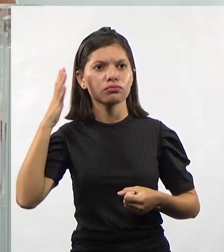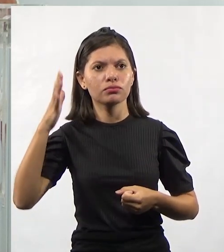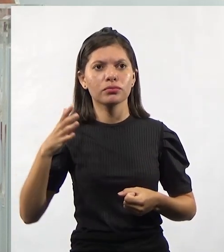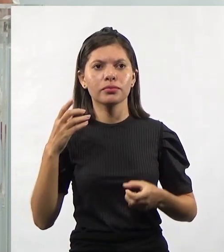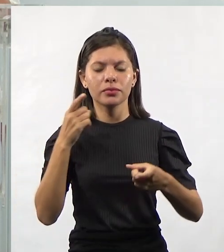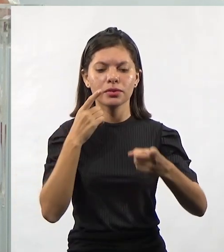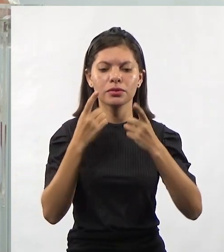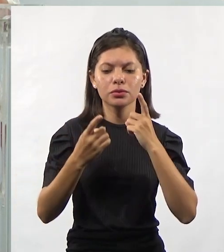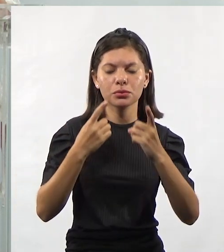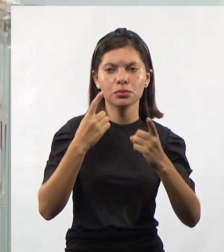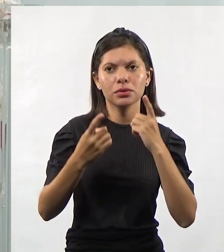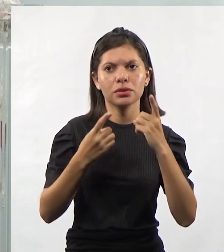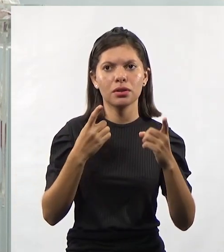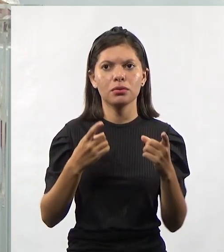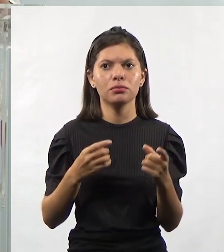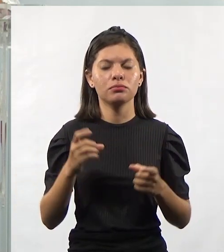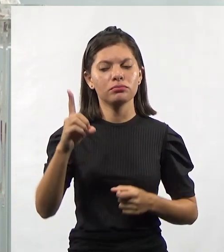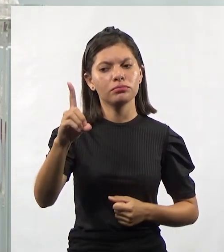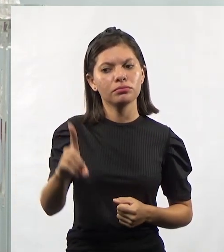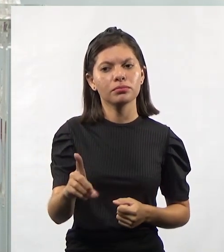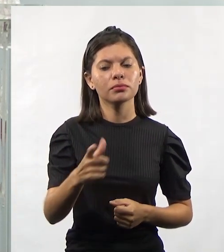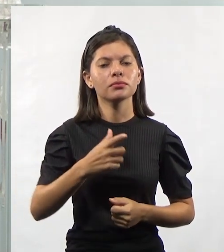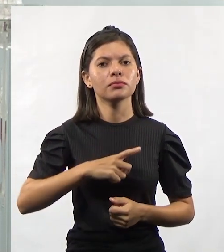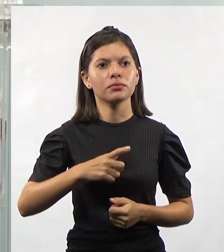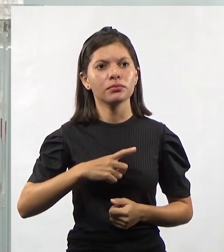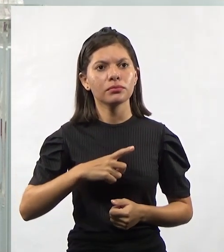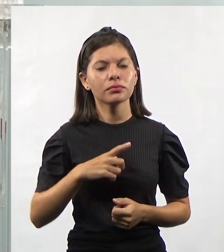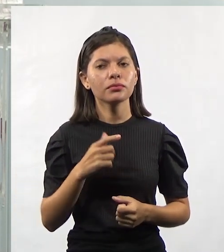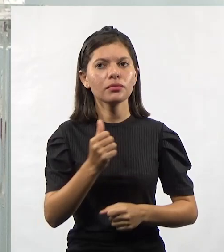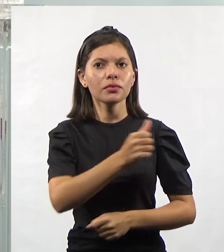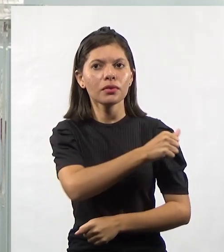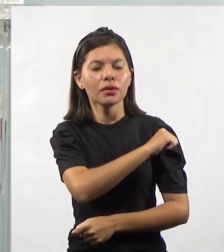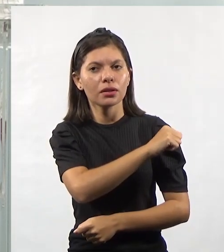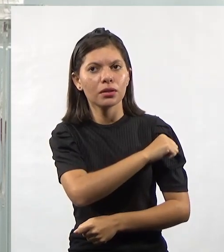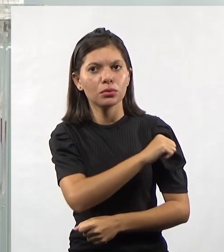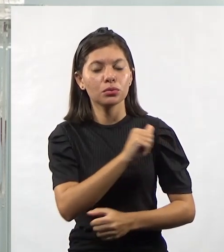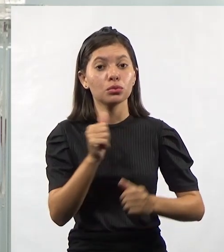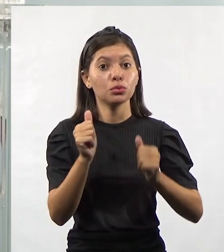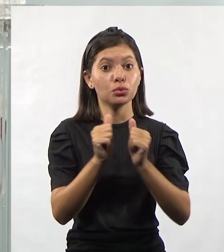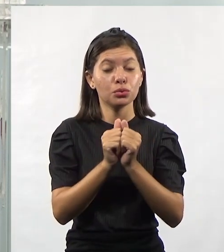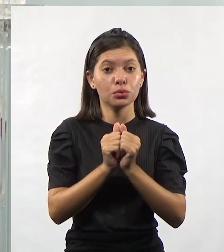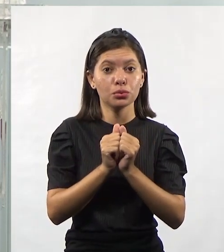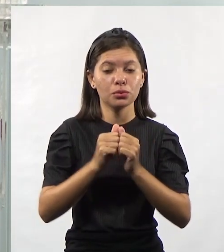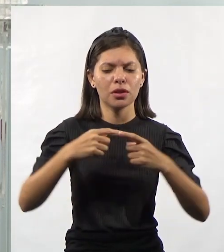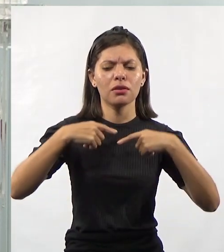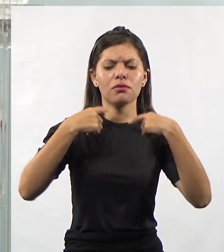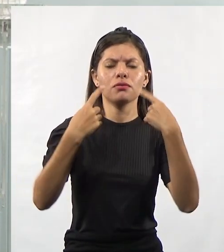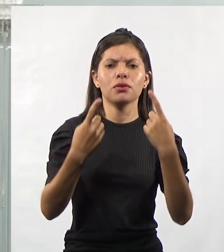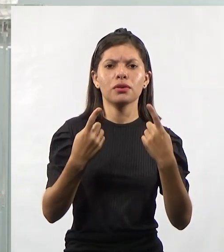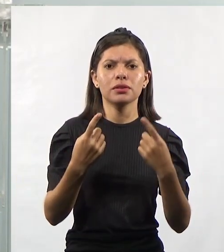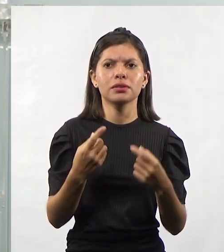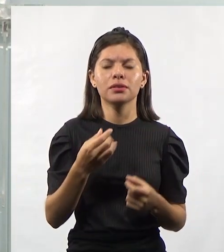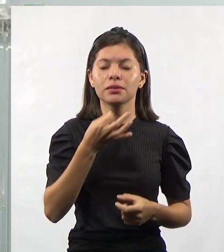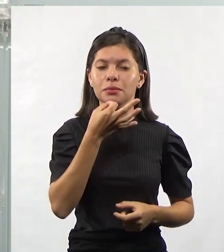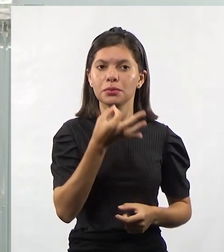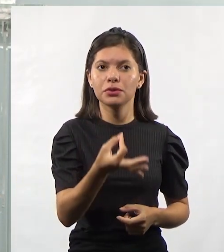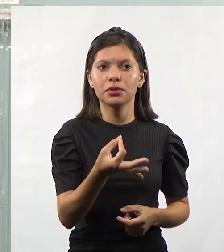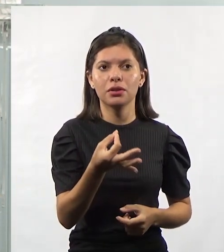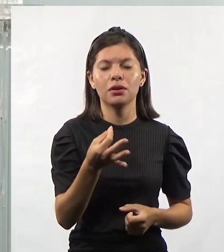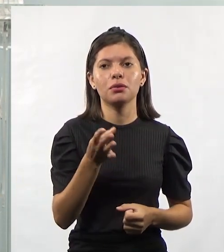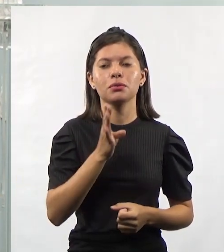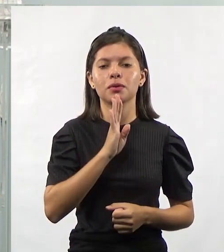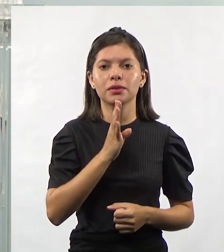esses espaços de discurso, fazer essa discussão e lutar por esses direitos. E os nossos alunos têm que estar incluídos, eles têm que